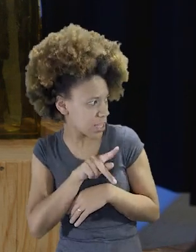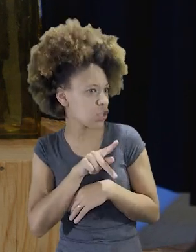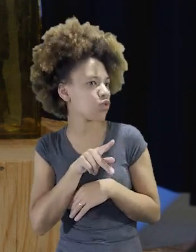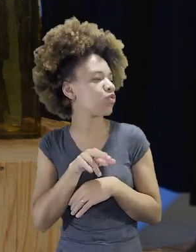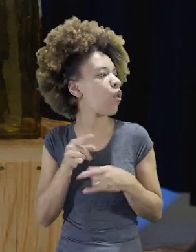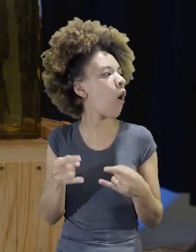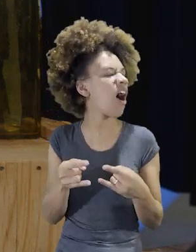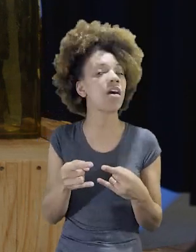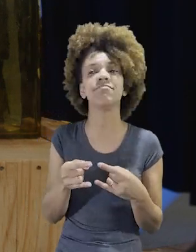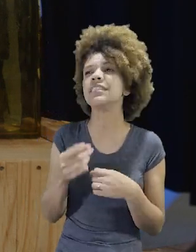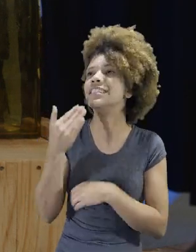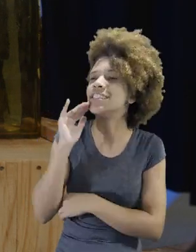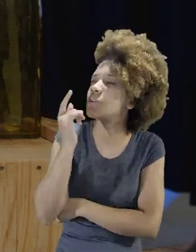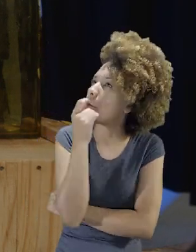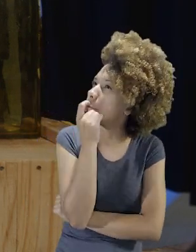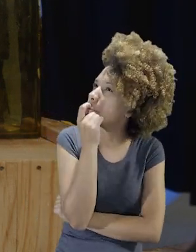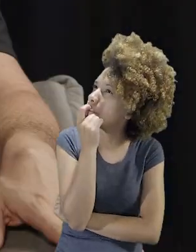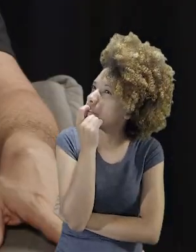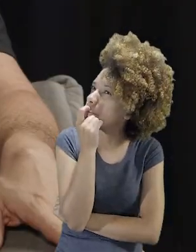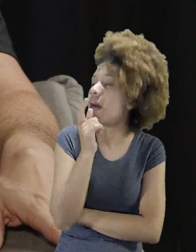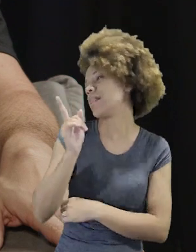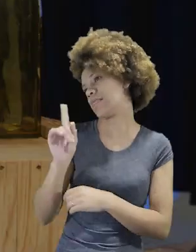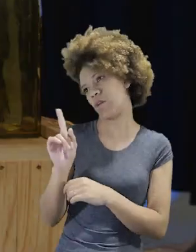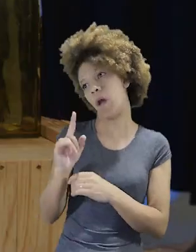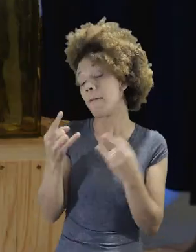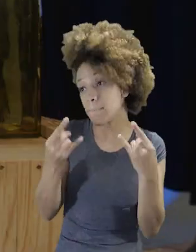pro Rock seria como seria